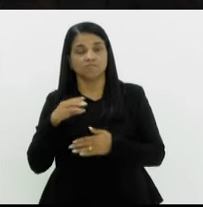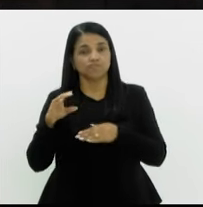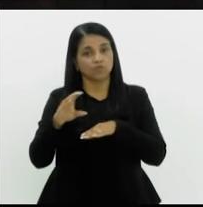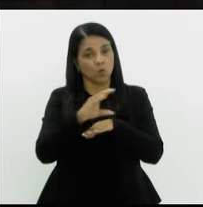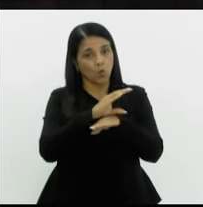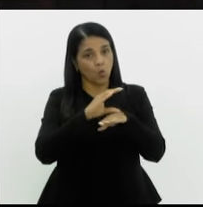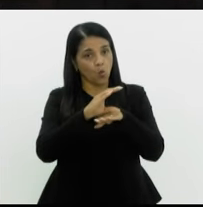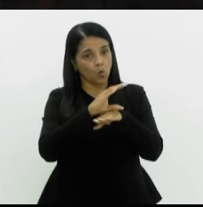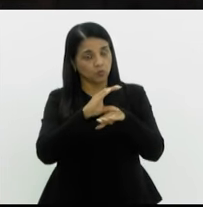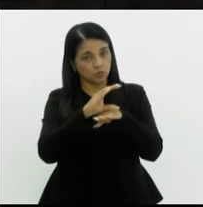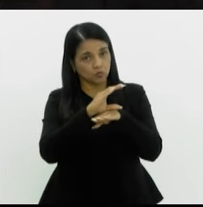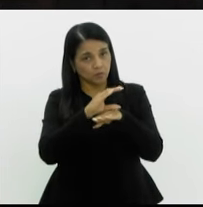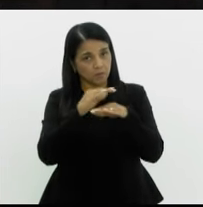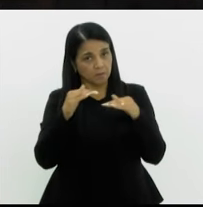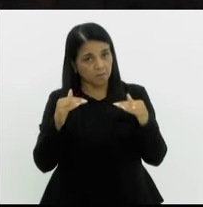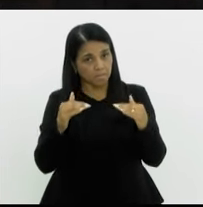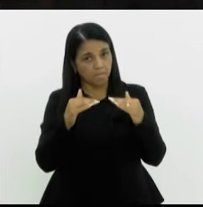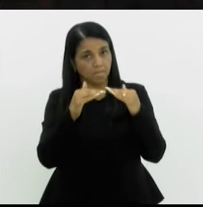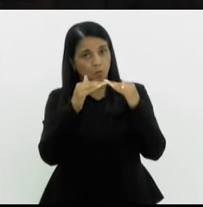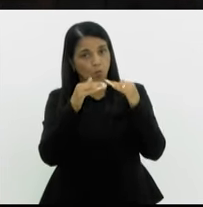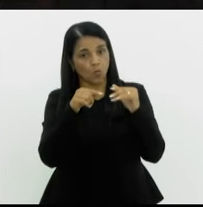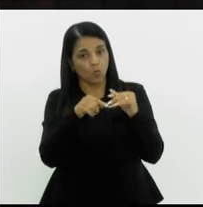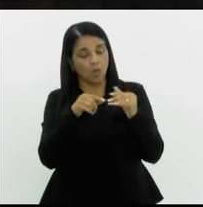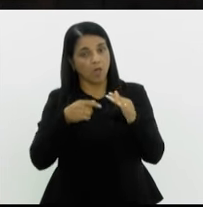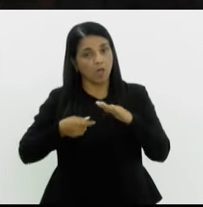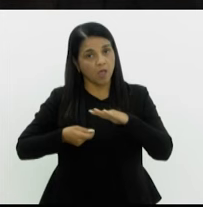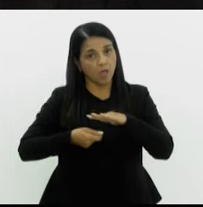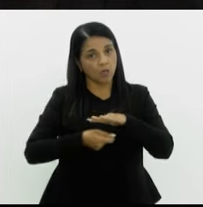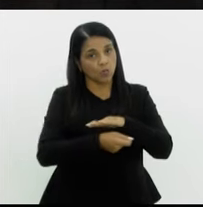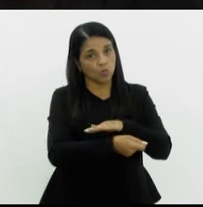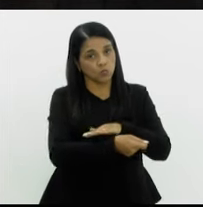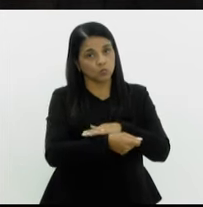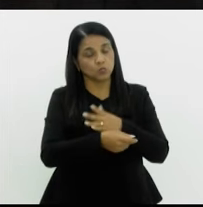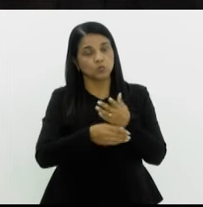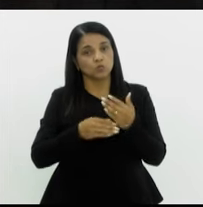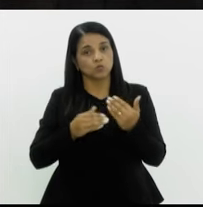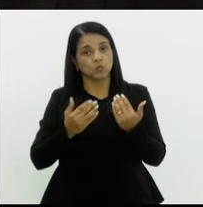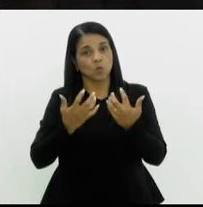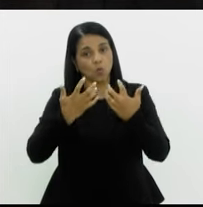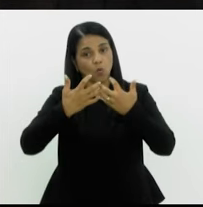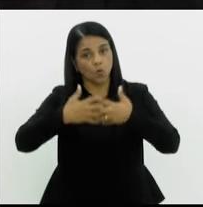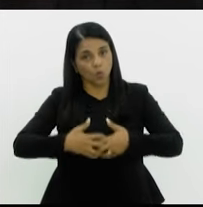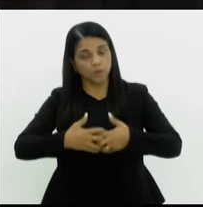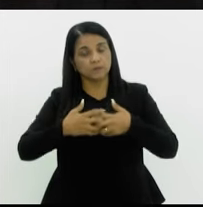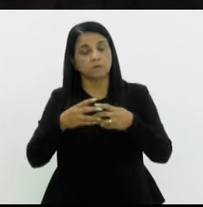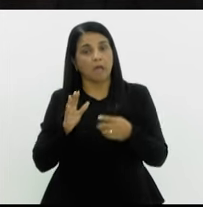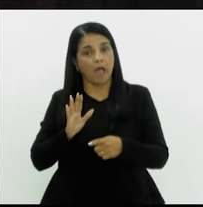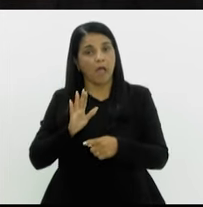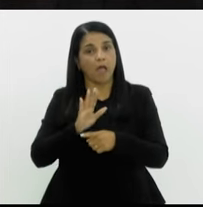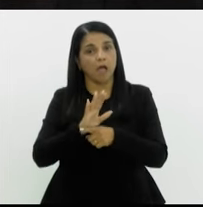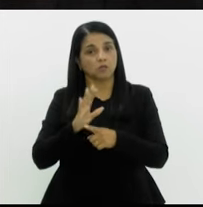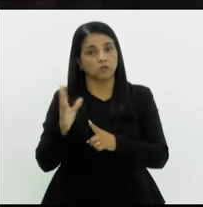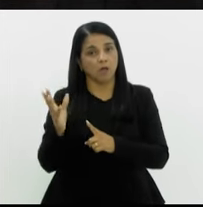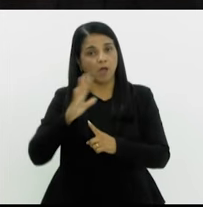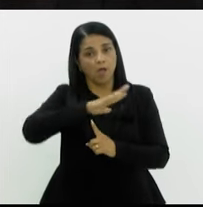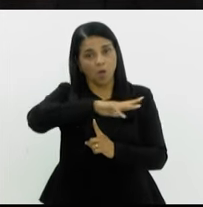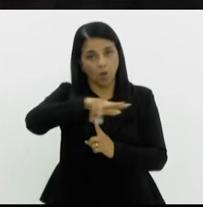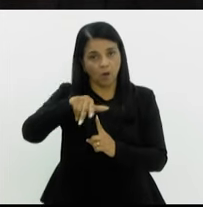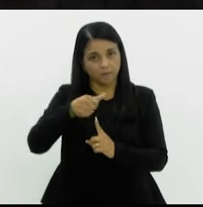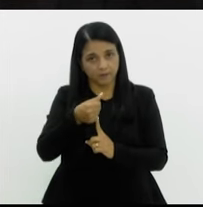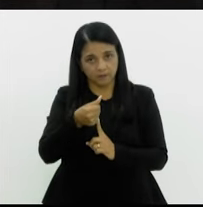constitucionalmente encarados como recursos de compensação ambiental,